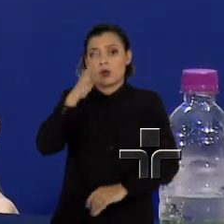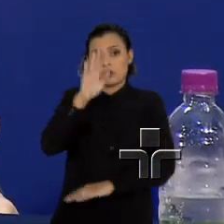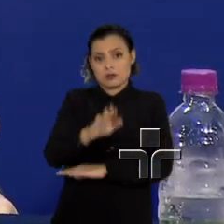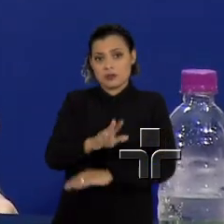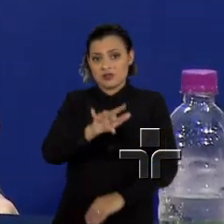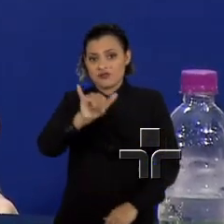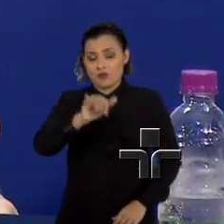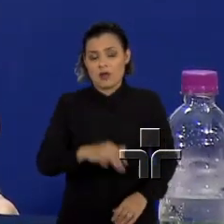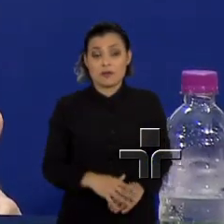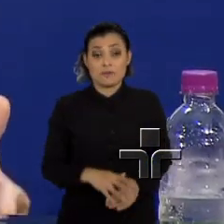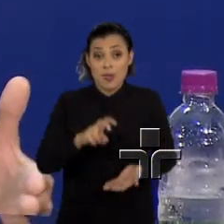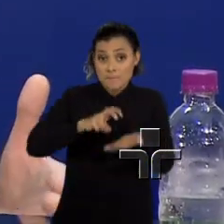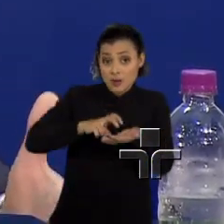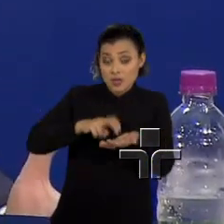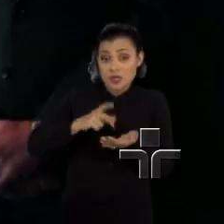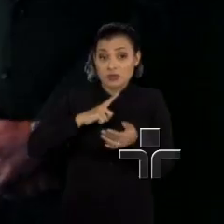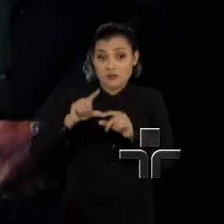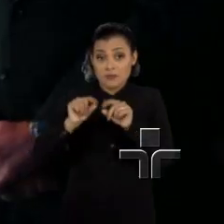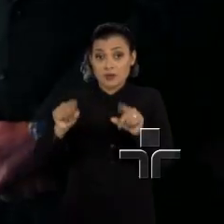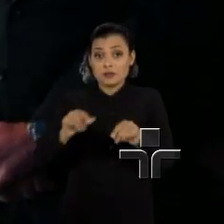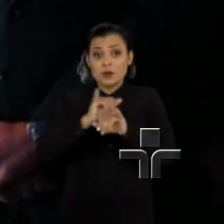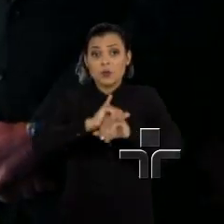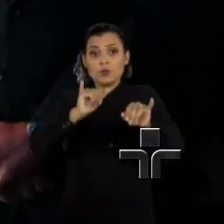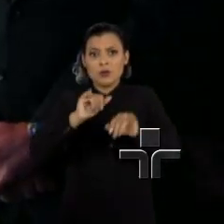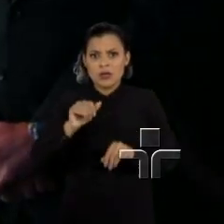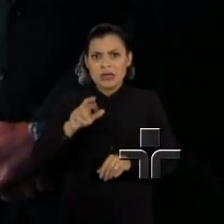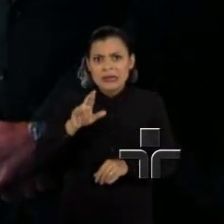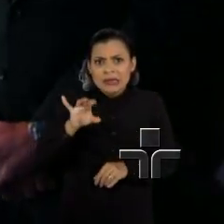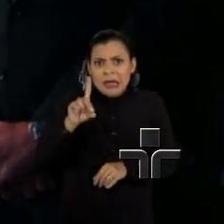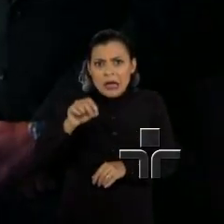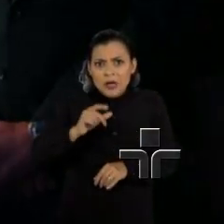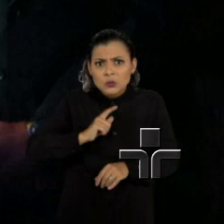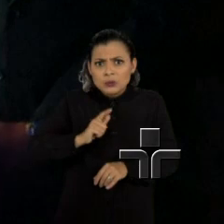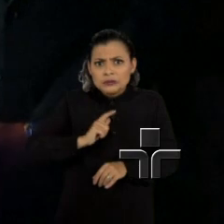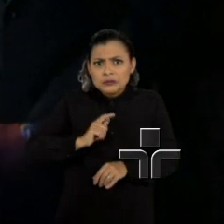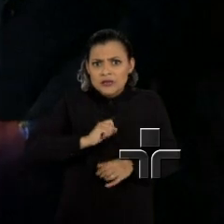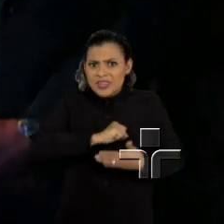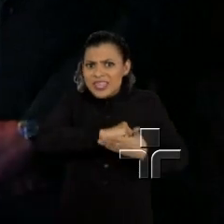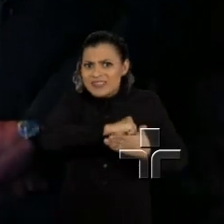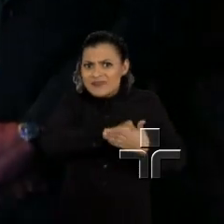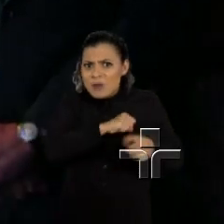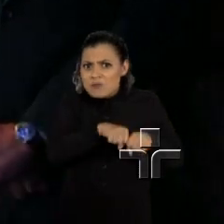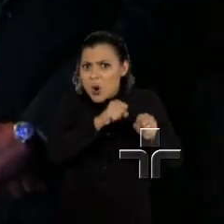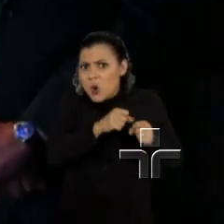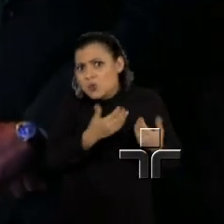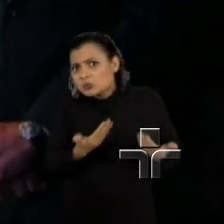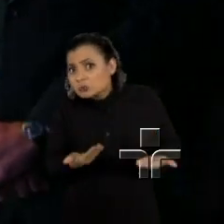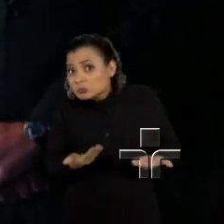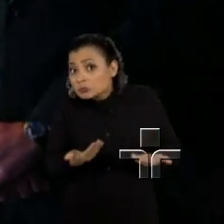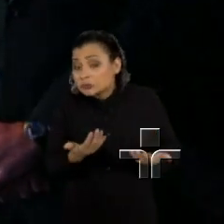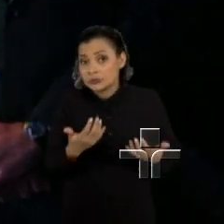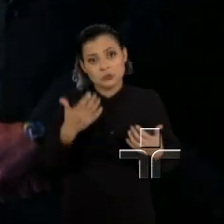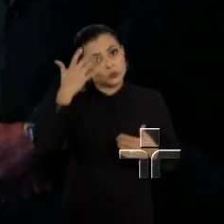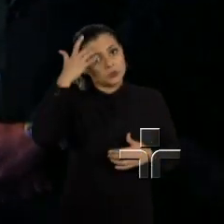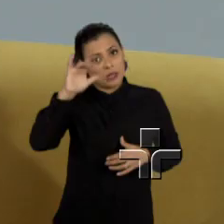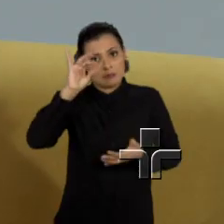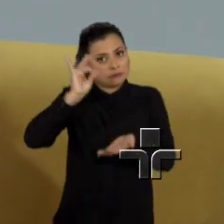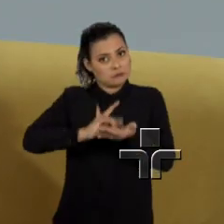16h. De manhã circulou em Brasília a notícia de que Ricardo Salles teria sofrido um princípio de infarte, mas a informação não foi